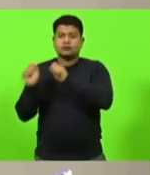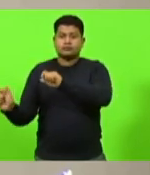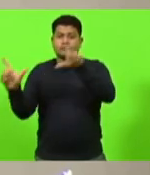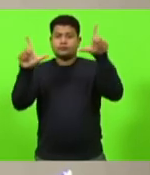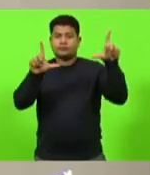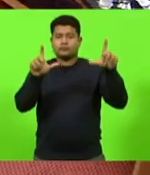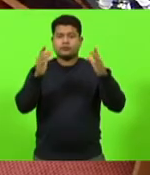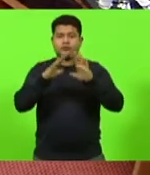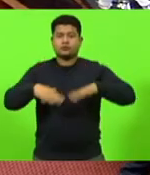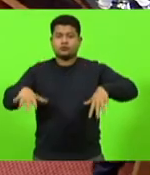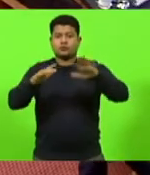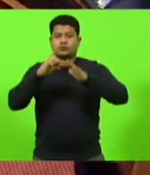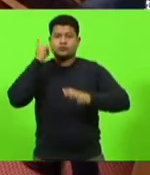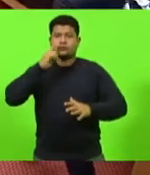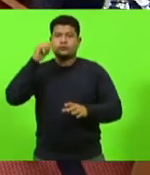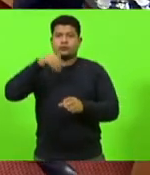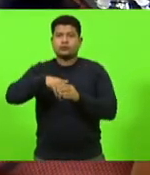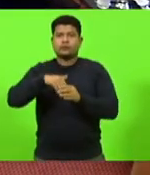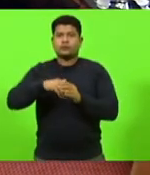voto.